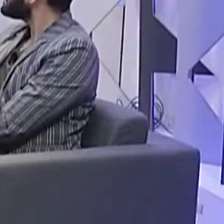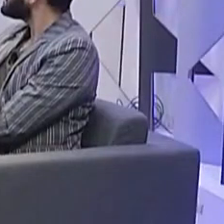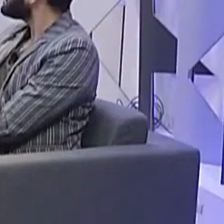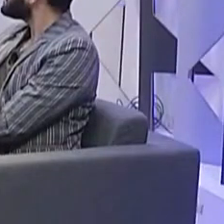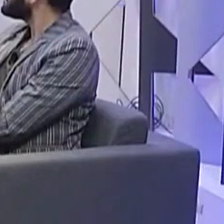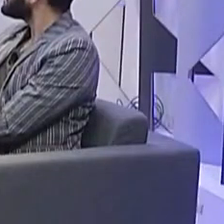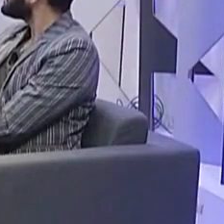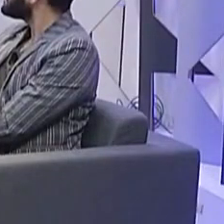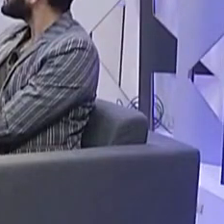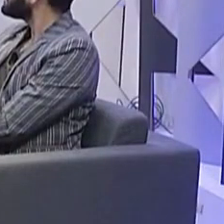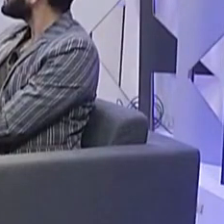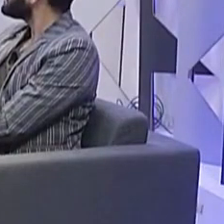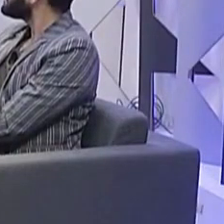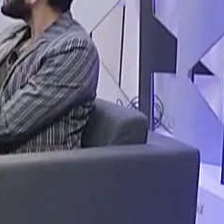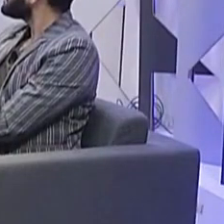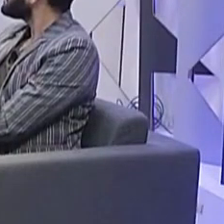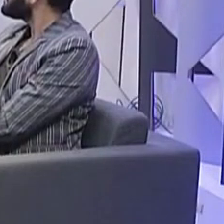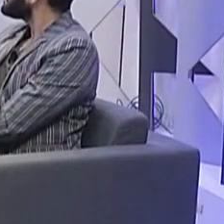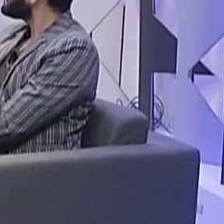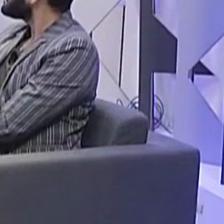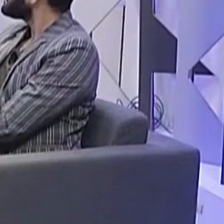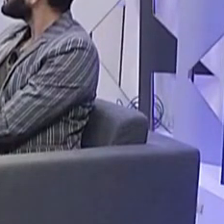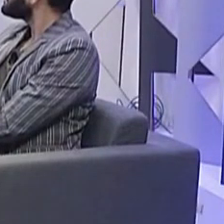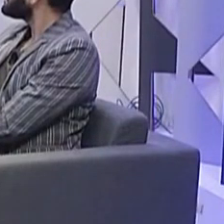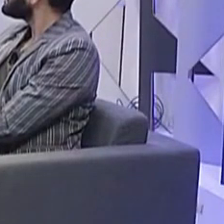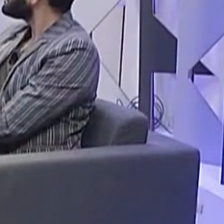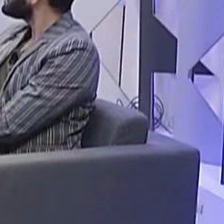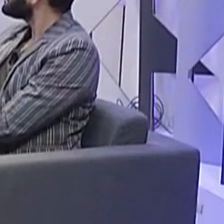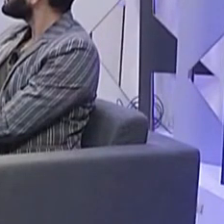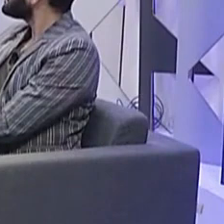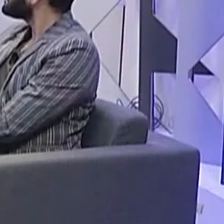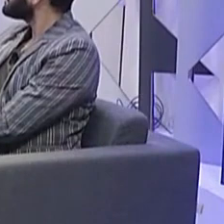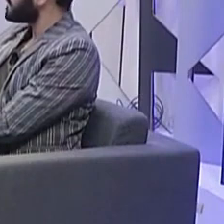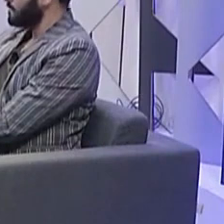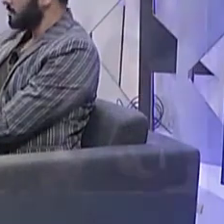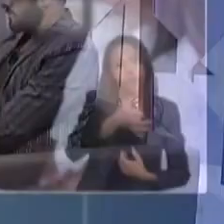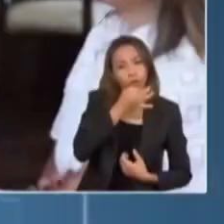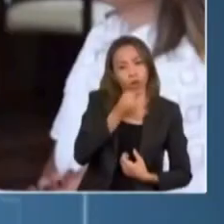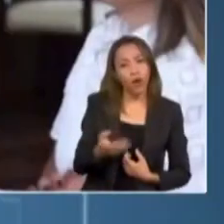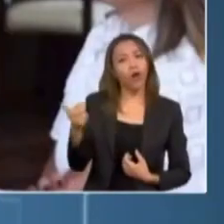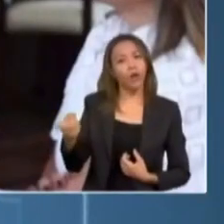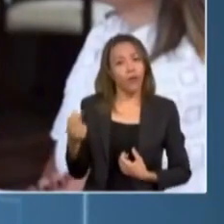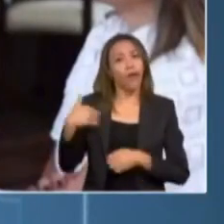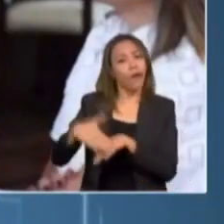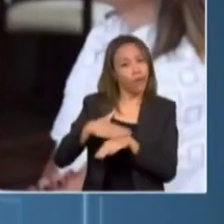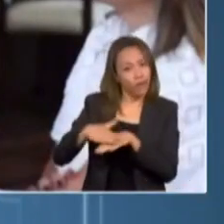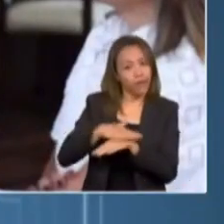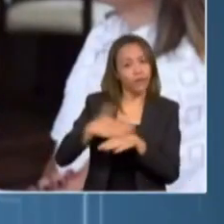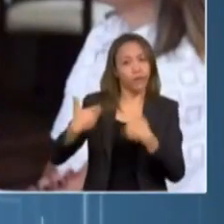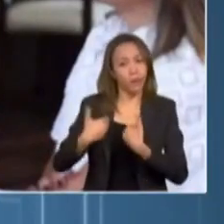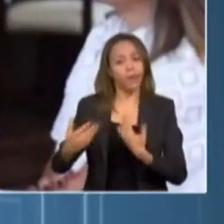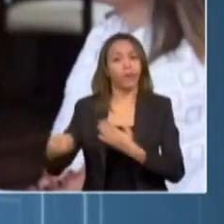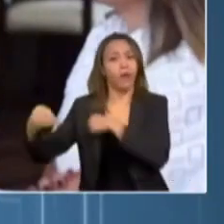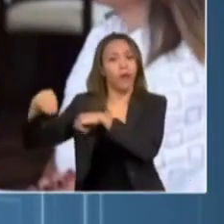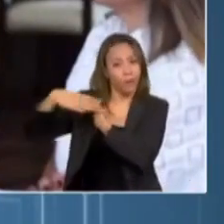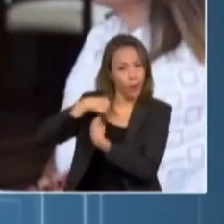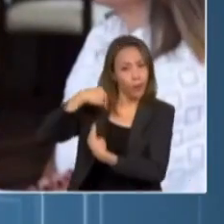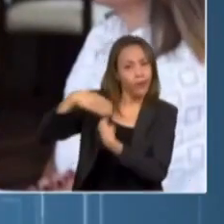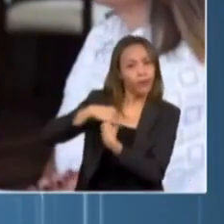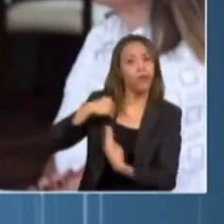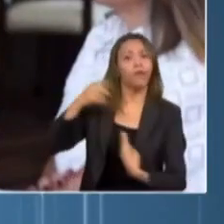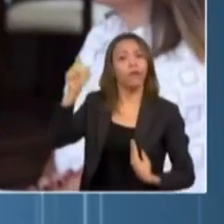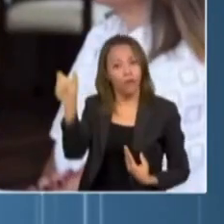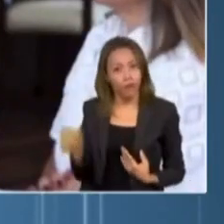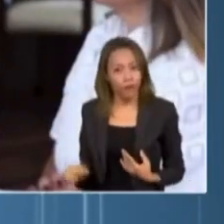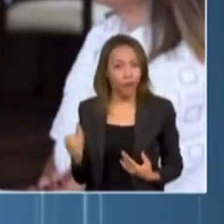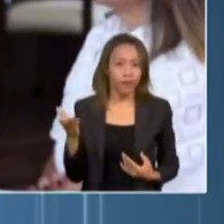Amadeu, ela também falou ali, ele também falou, melhor dizendo, que ela não precisa de cargo, né? Então, acho que ela encerra aquele